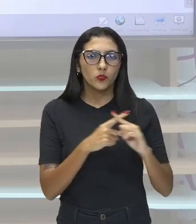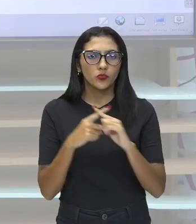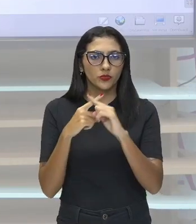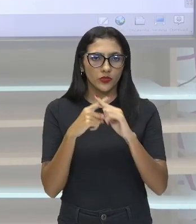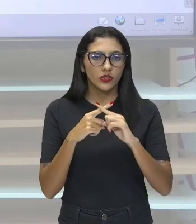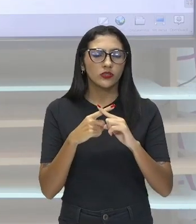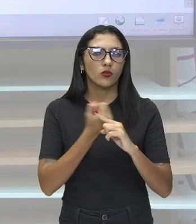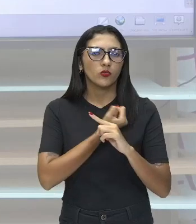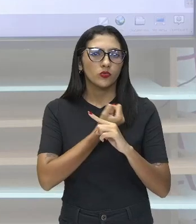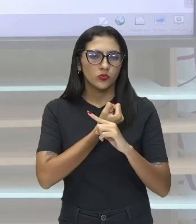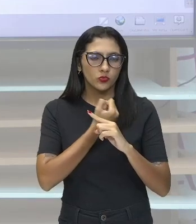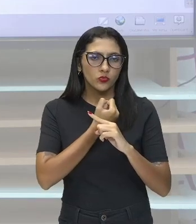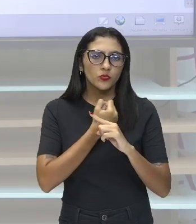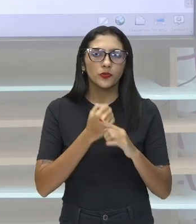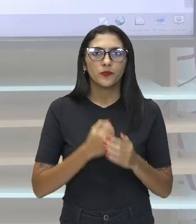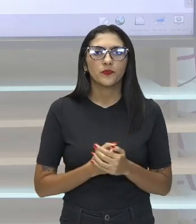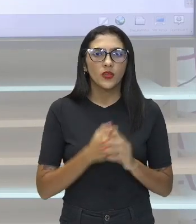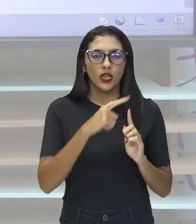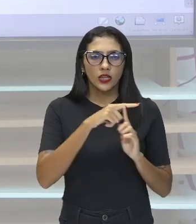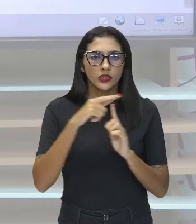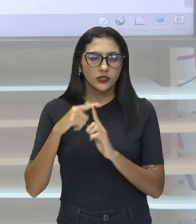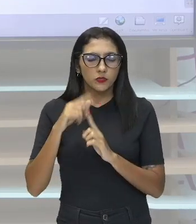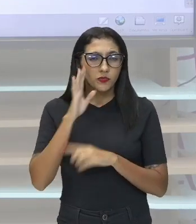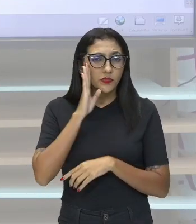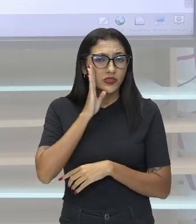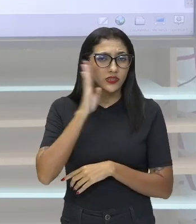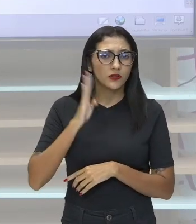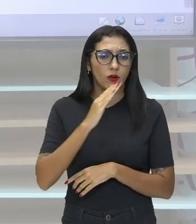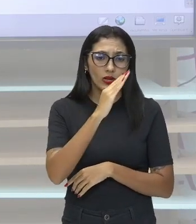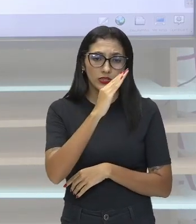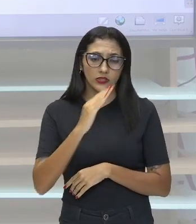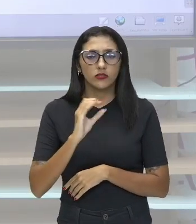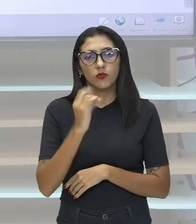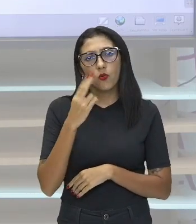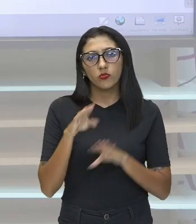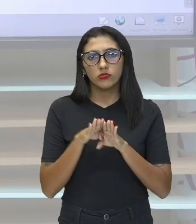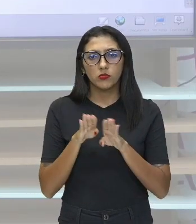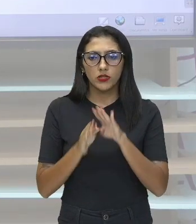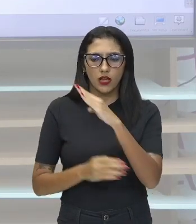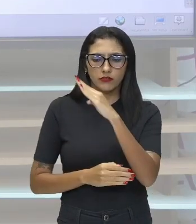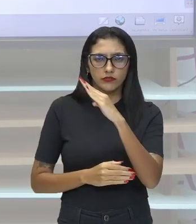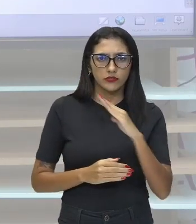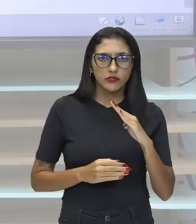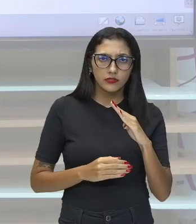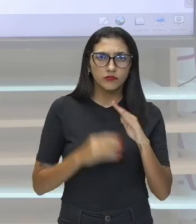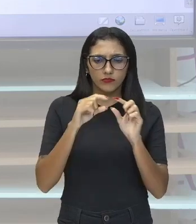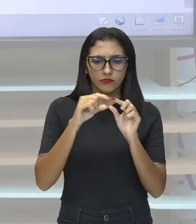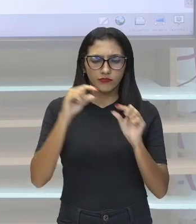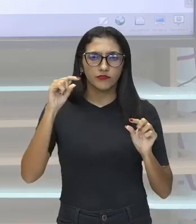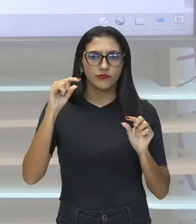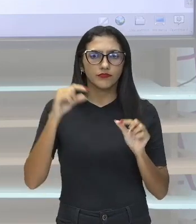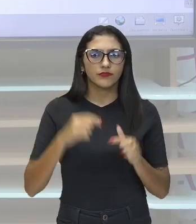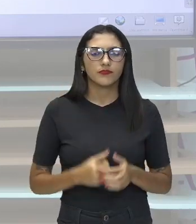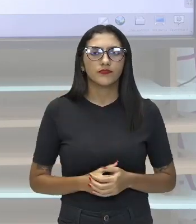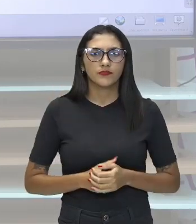da diagonal principal quanto da diagonal secundária, tá? Porque no